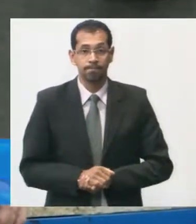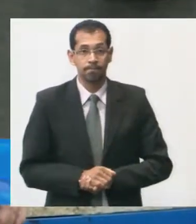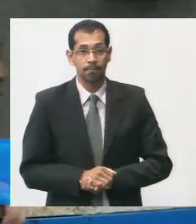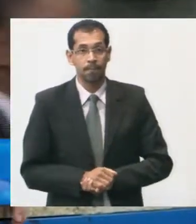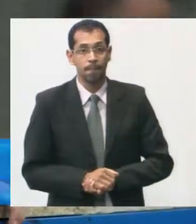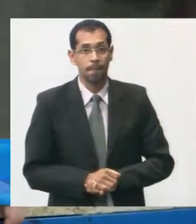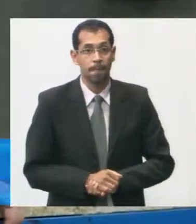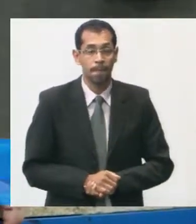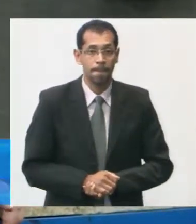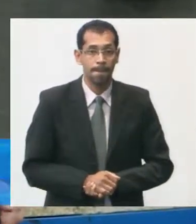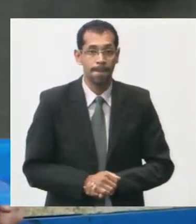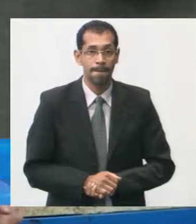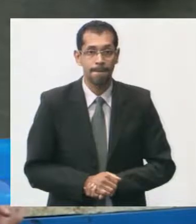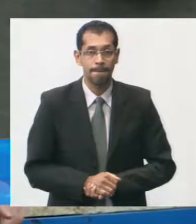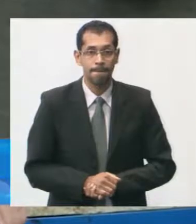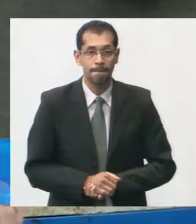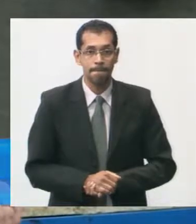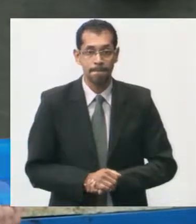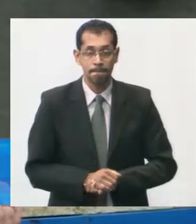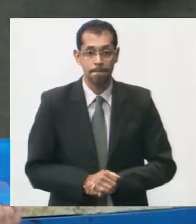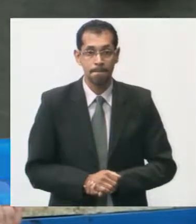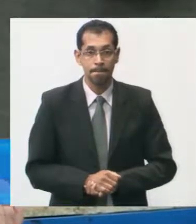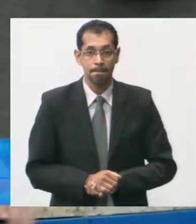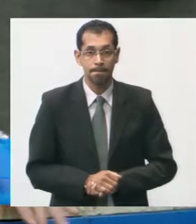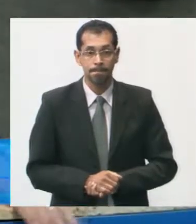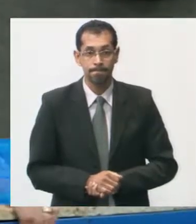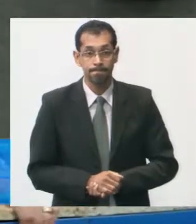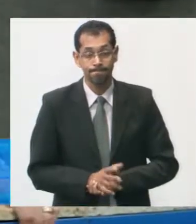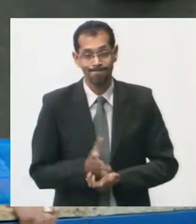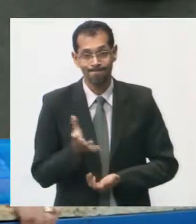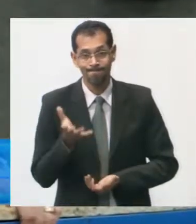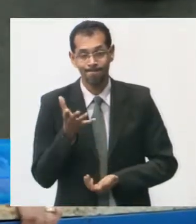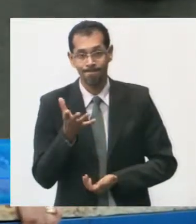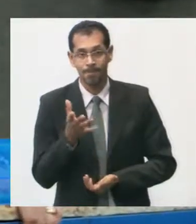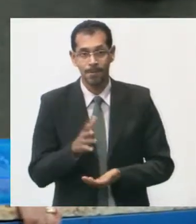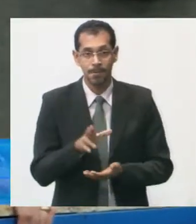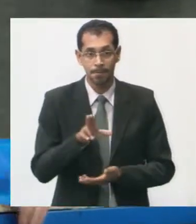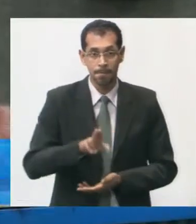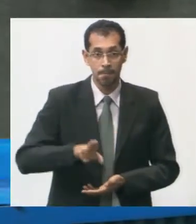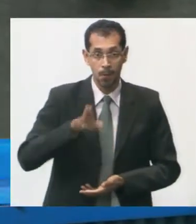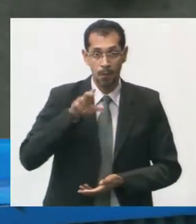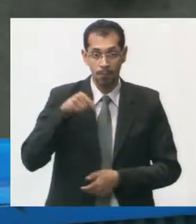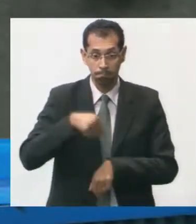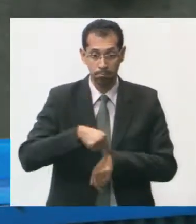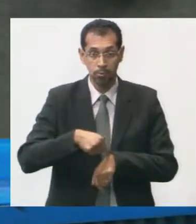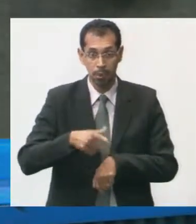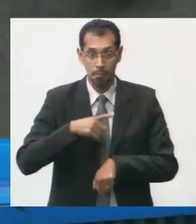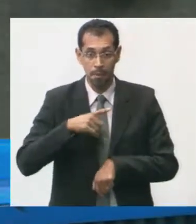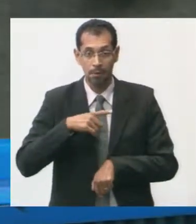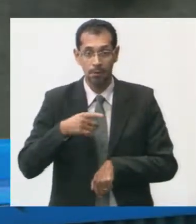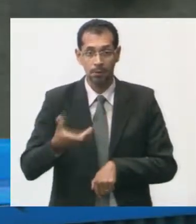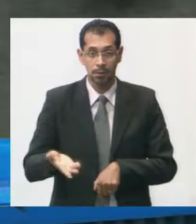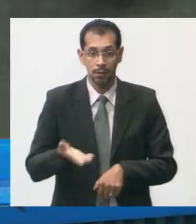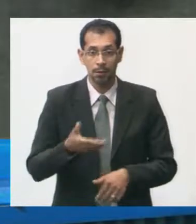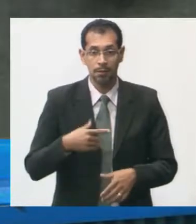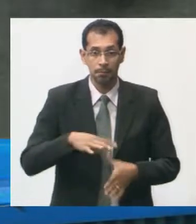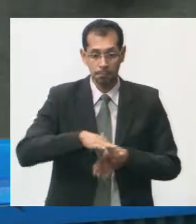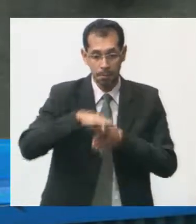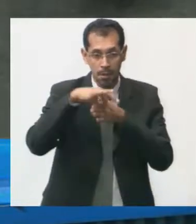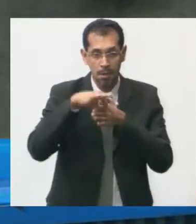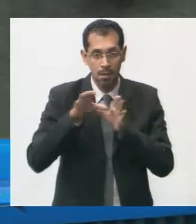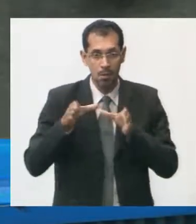o meu tempo hoje como liderança comunitária para